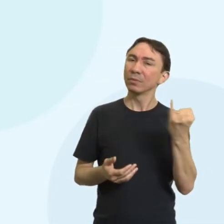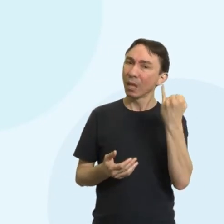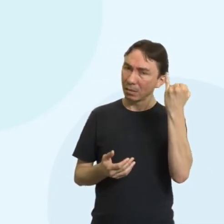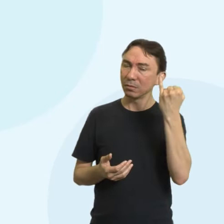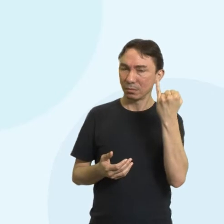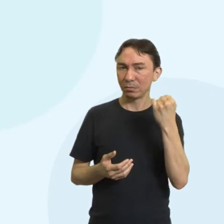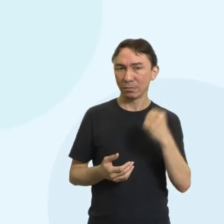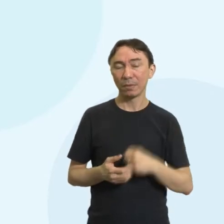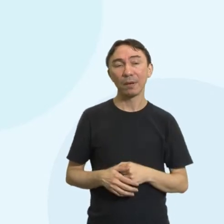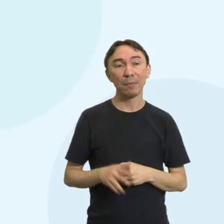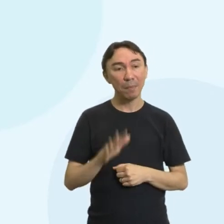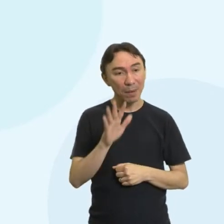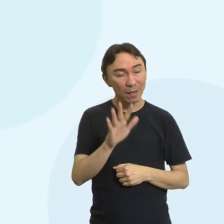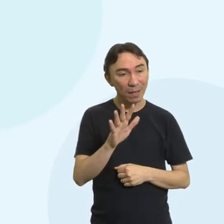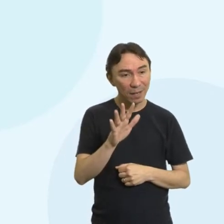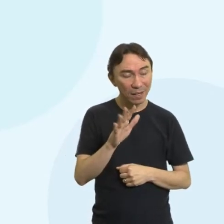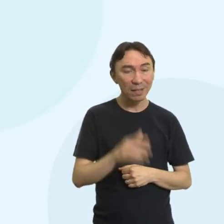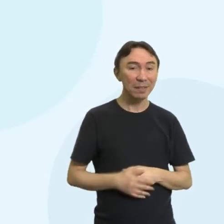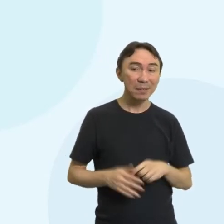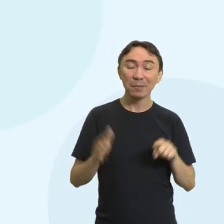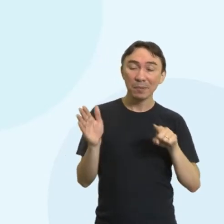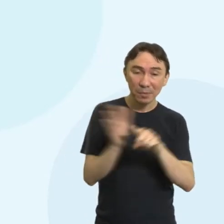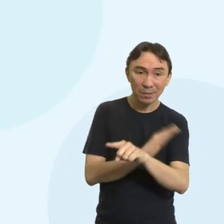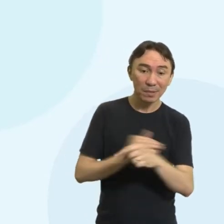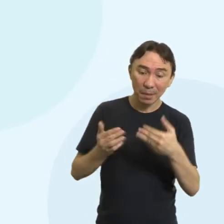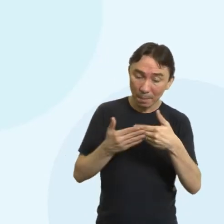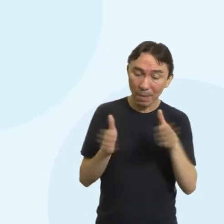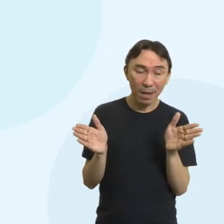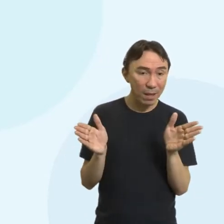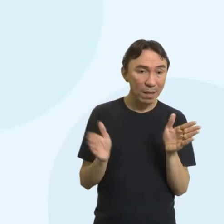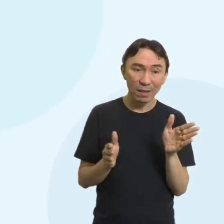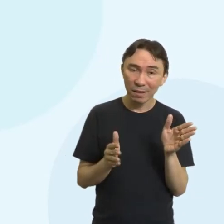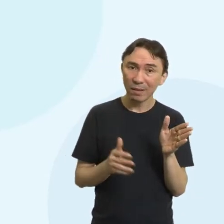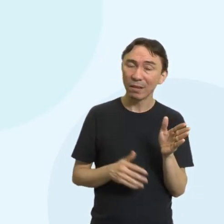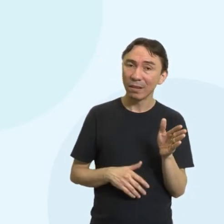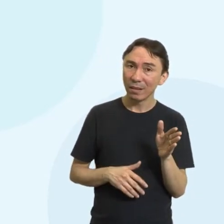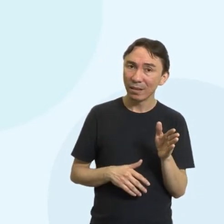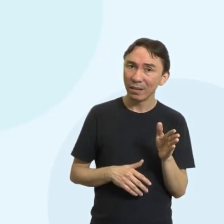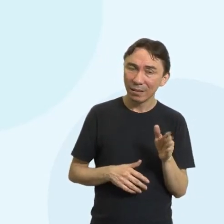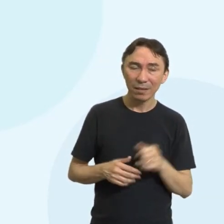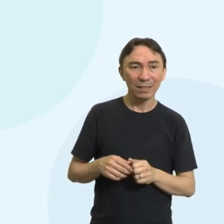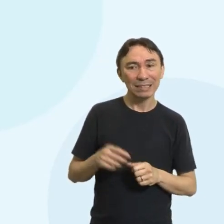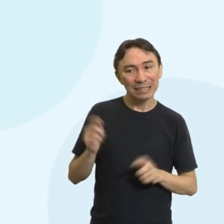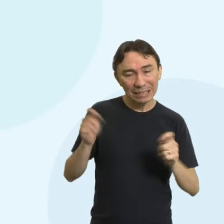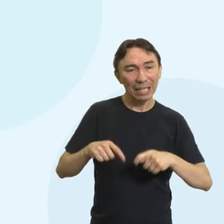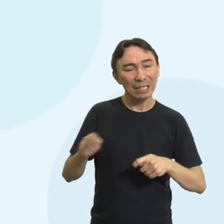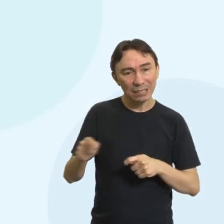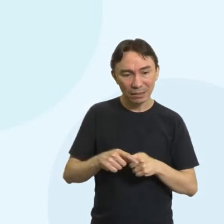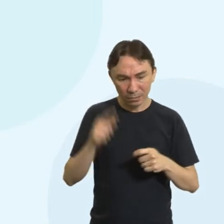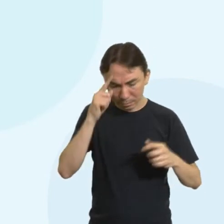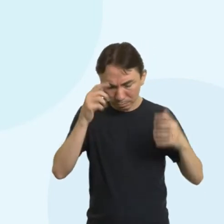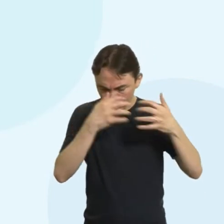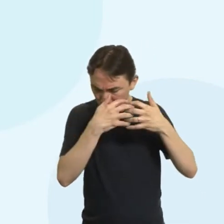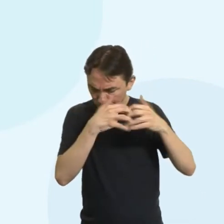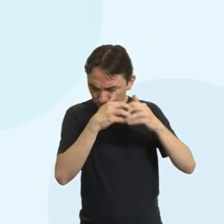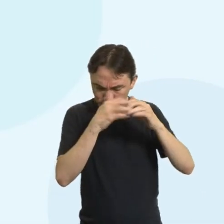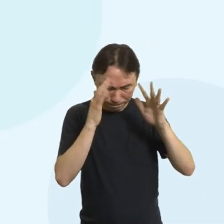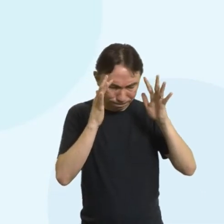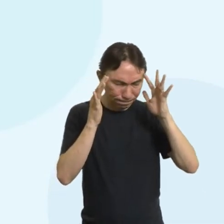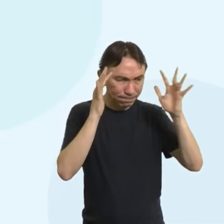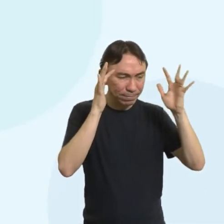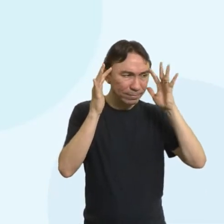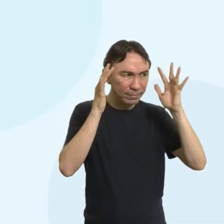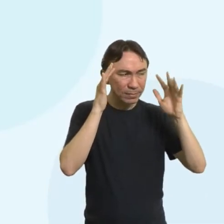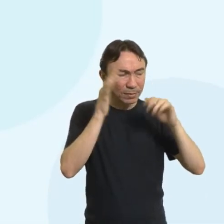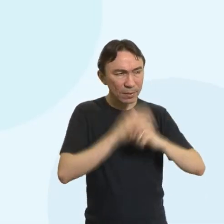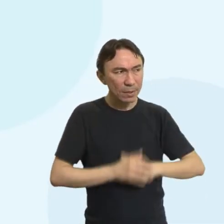vocês é que as perguntas abertas, elas suscitam mais essa reflexão crítica, esse posicionamento